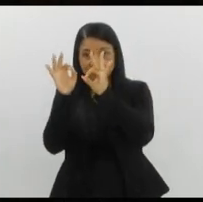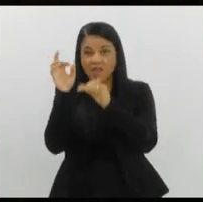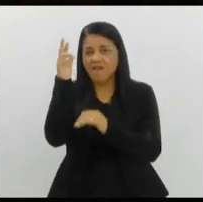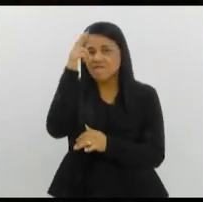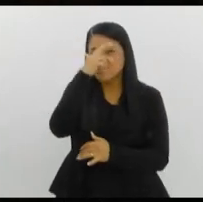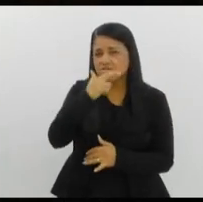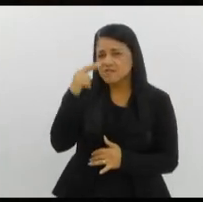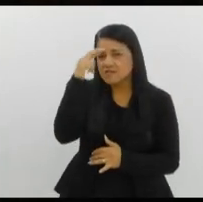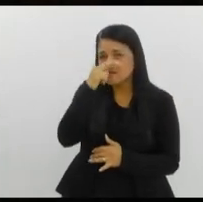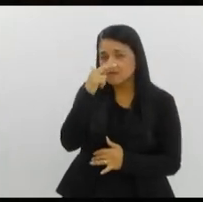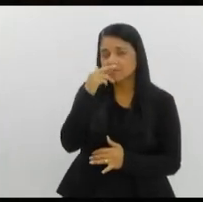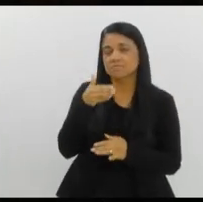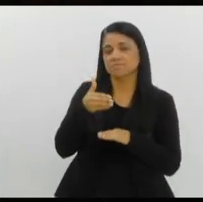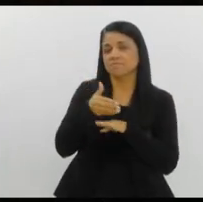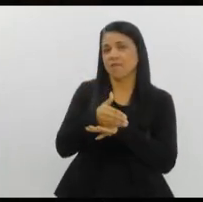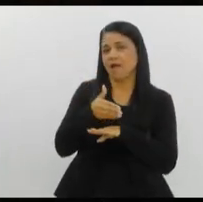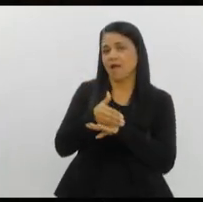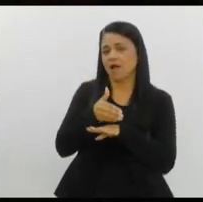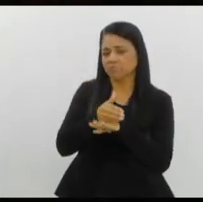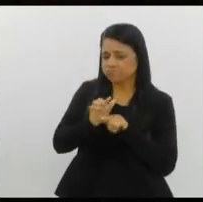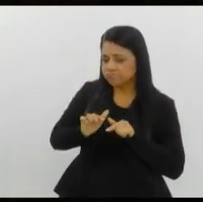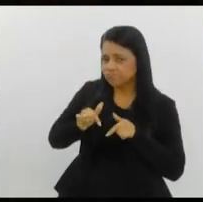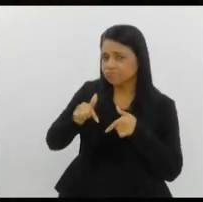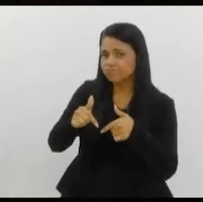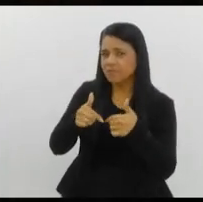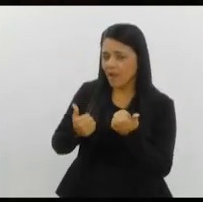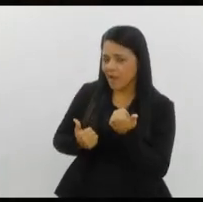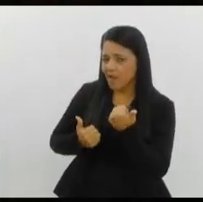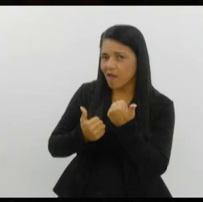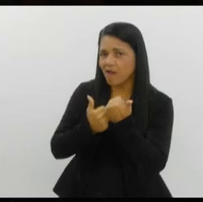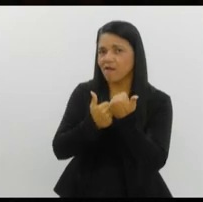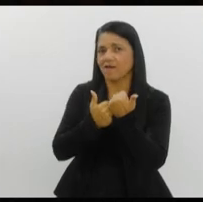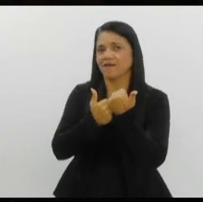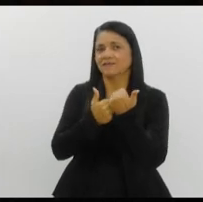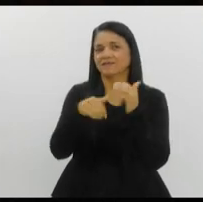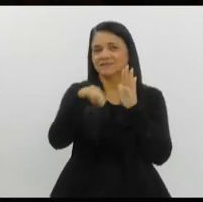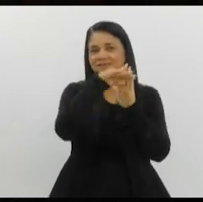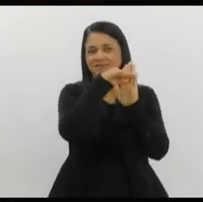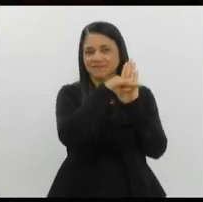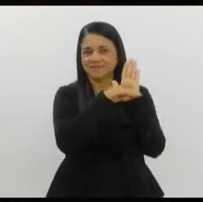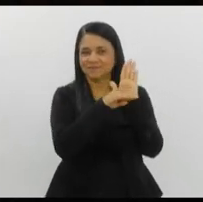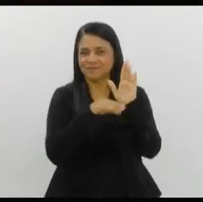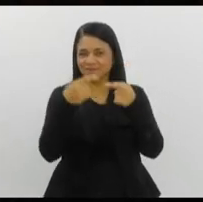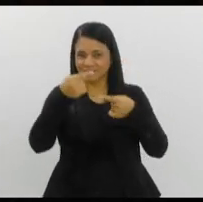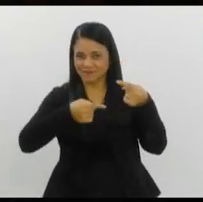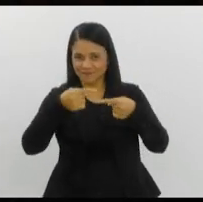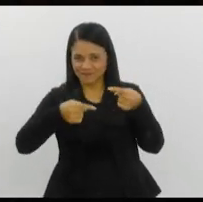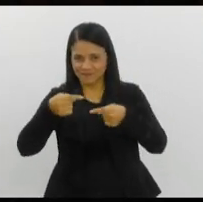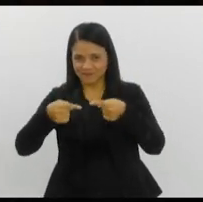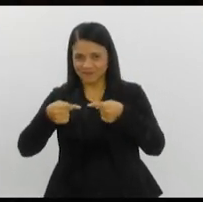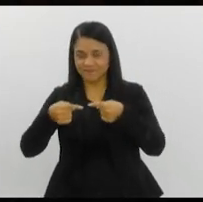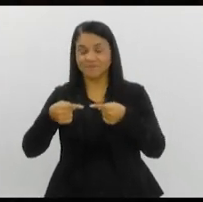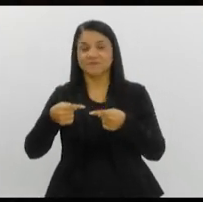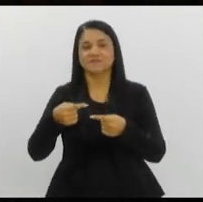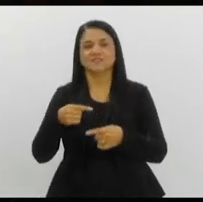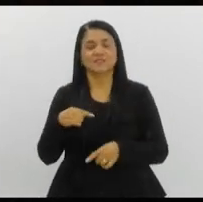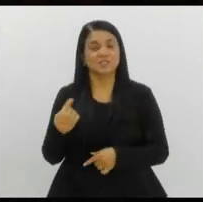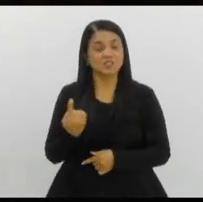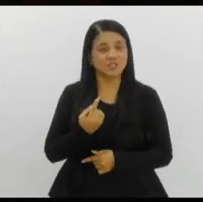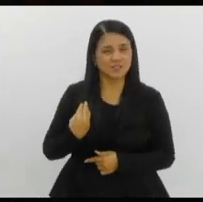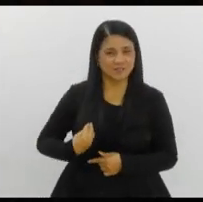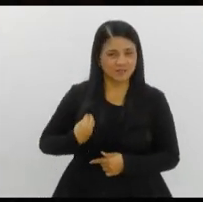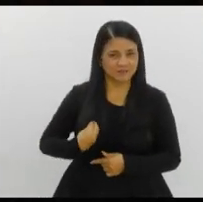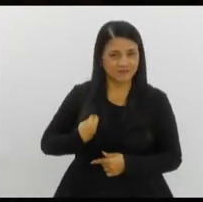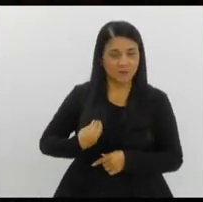fiscalizar e participar de modo mais ativo e colaborativo das pautas que aqui são debatidas. A gente vive um